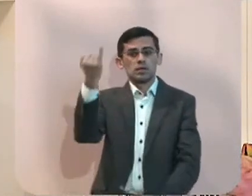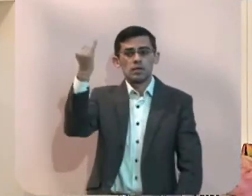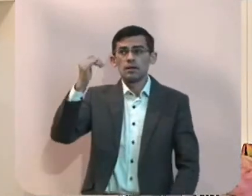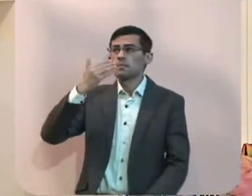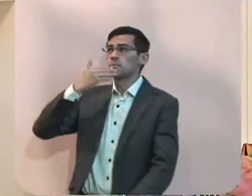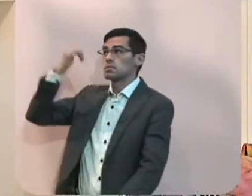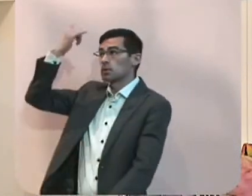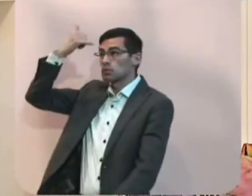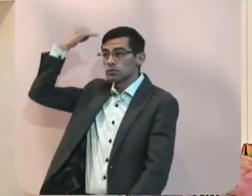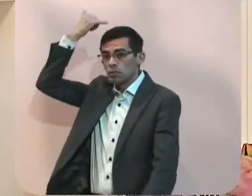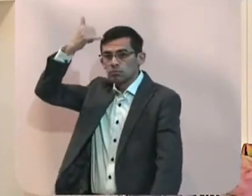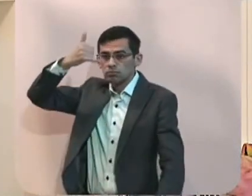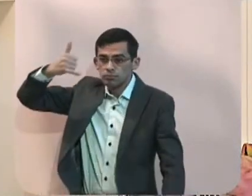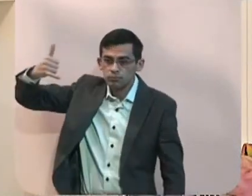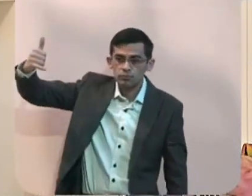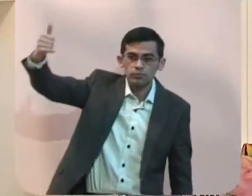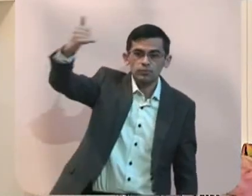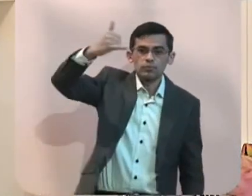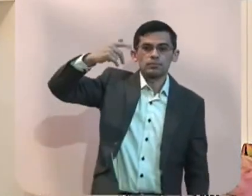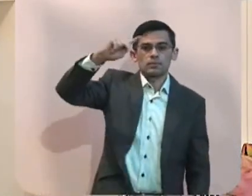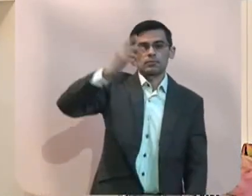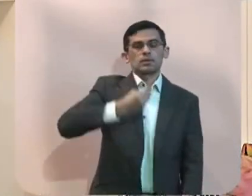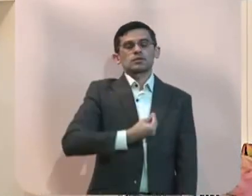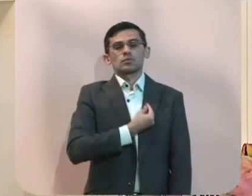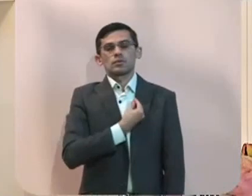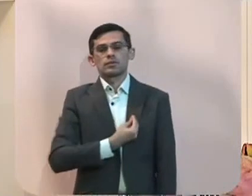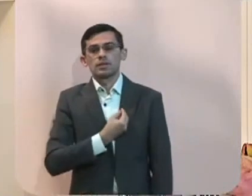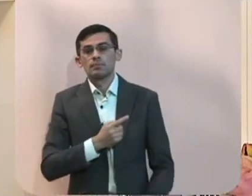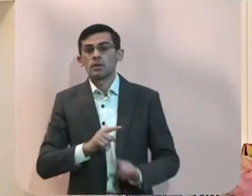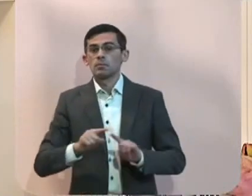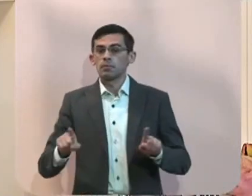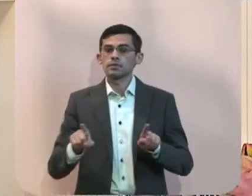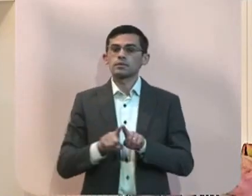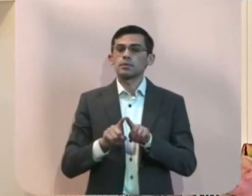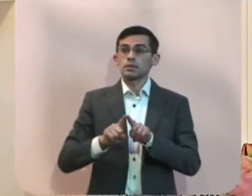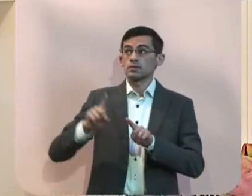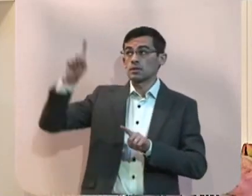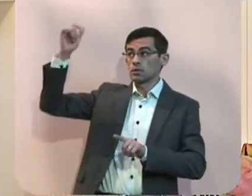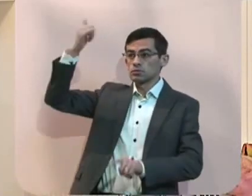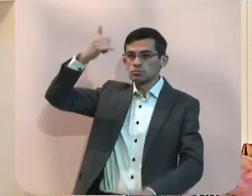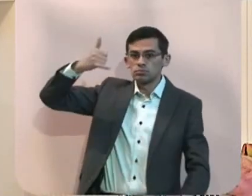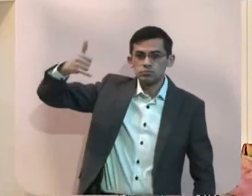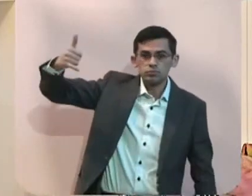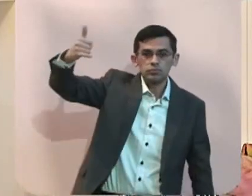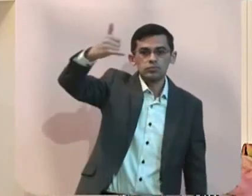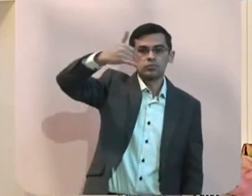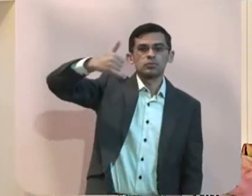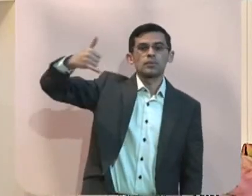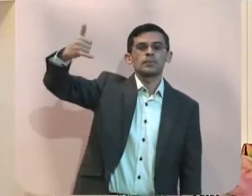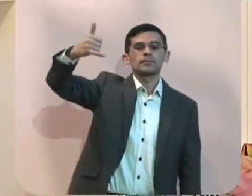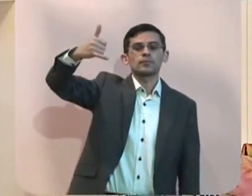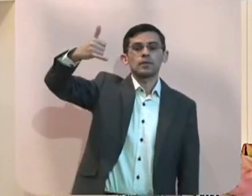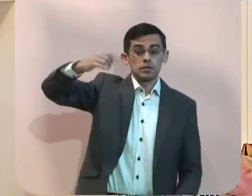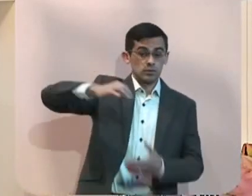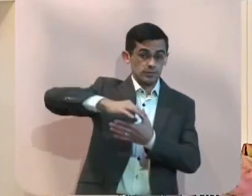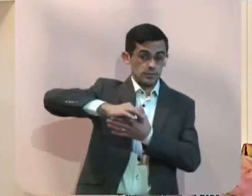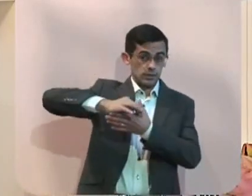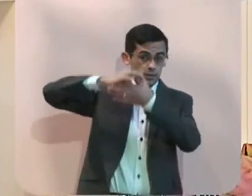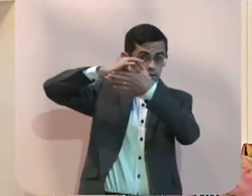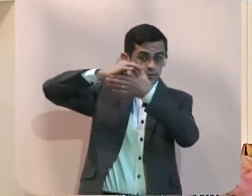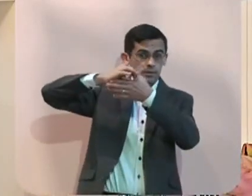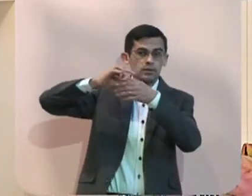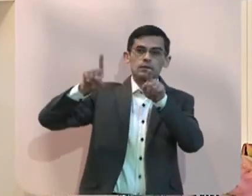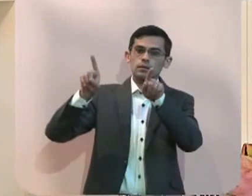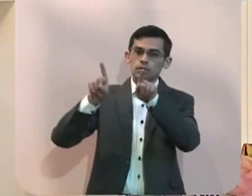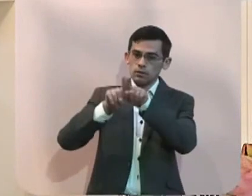unção do Espírito derramando essas qualidades sobre você. Mas quando Deus derrama a unção de liderança,